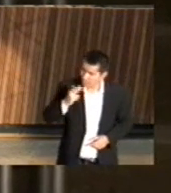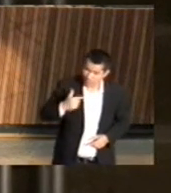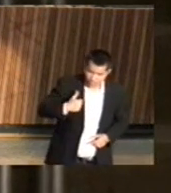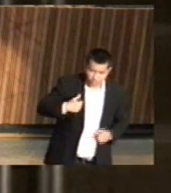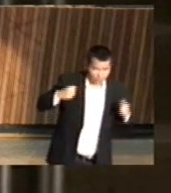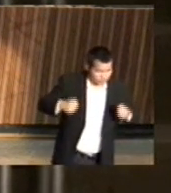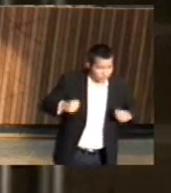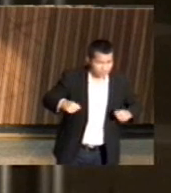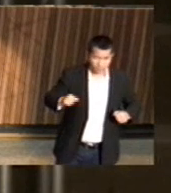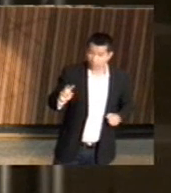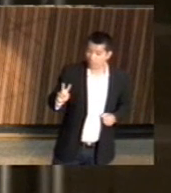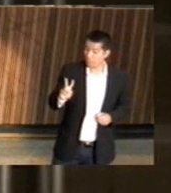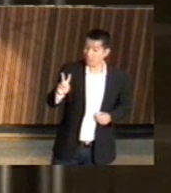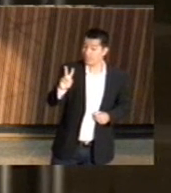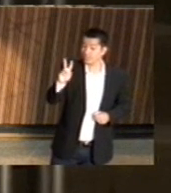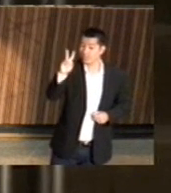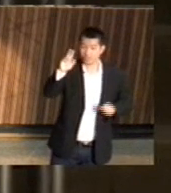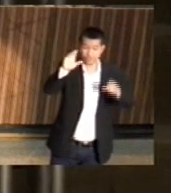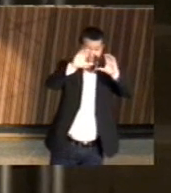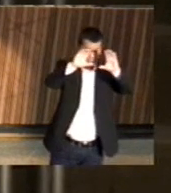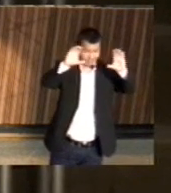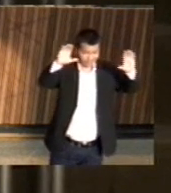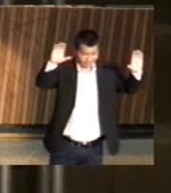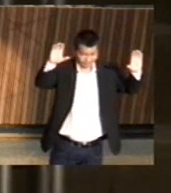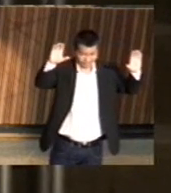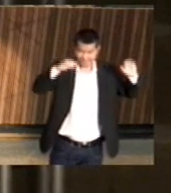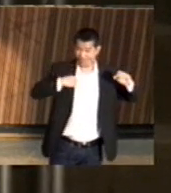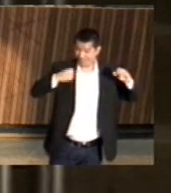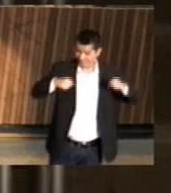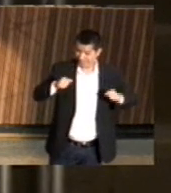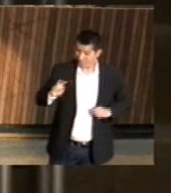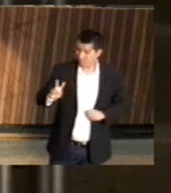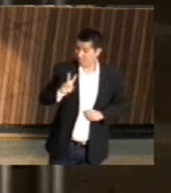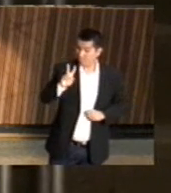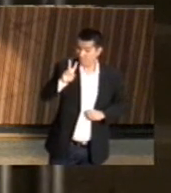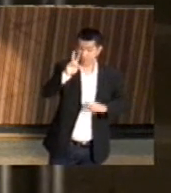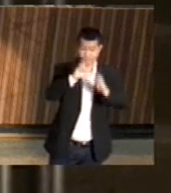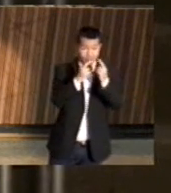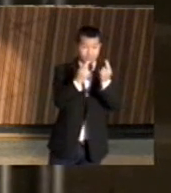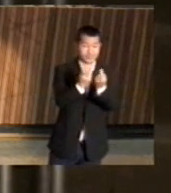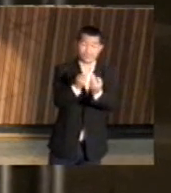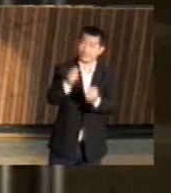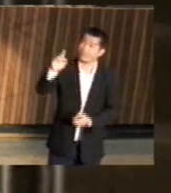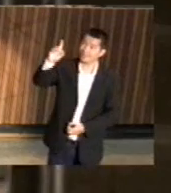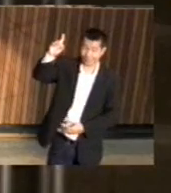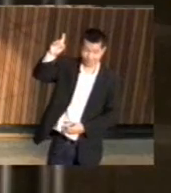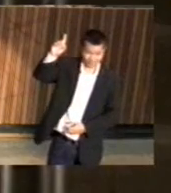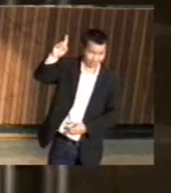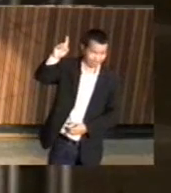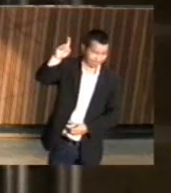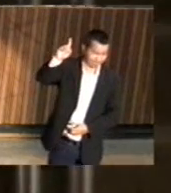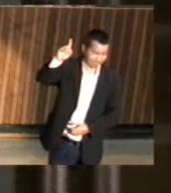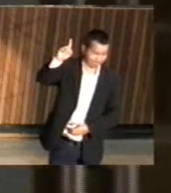filho. Era a minha reserva técnica. Como eu fiquei bravo.